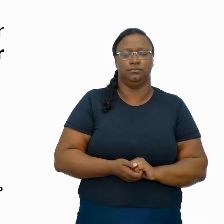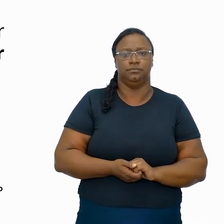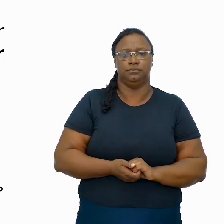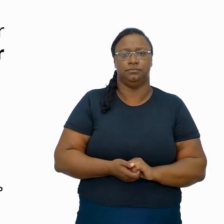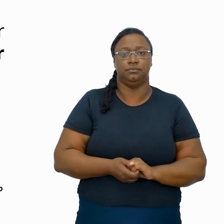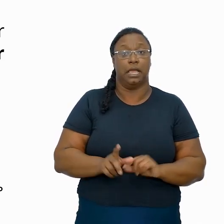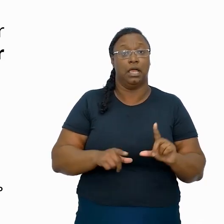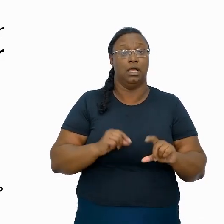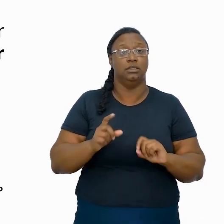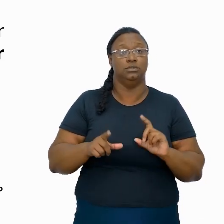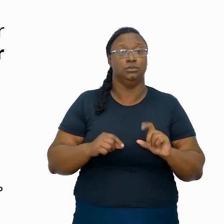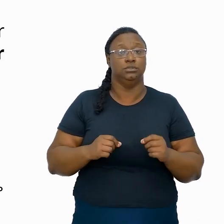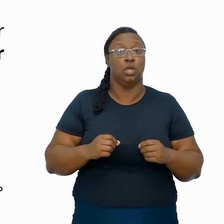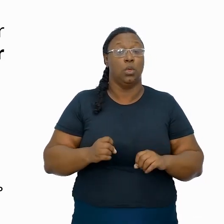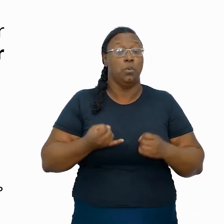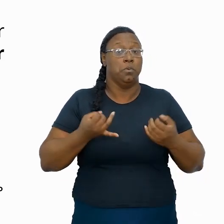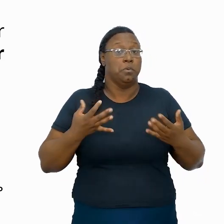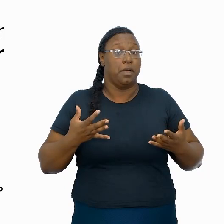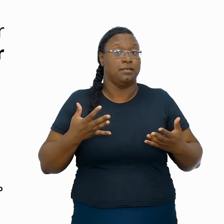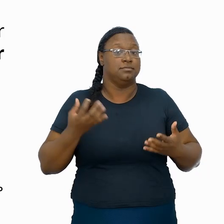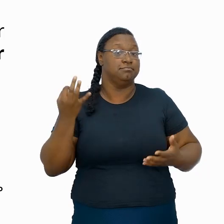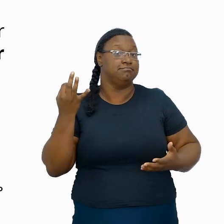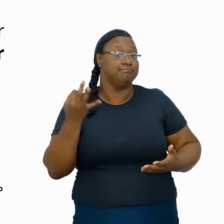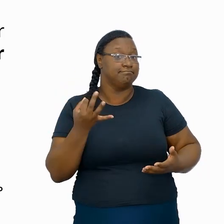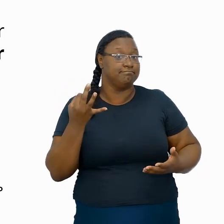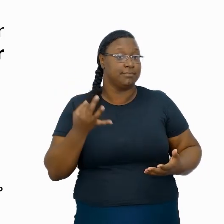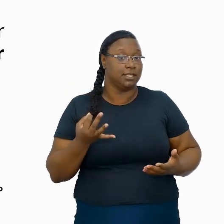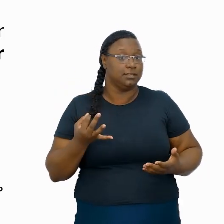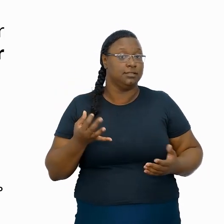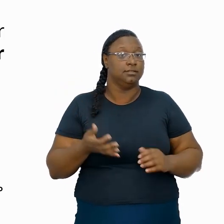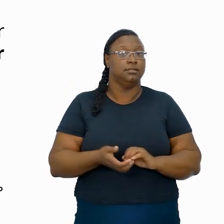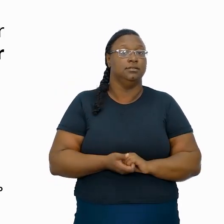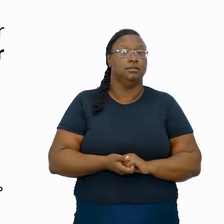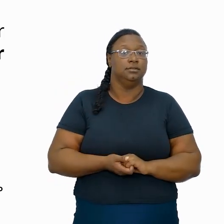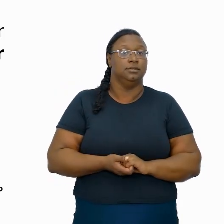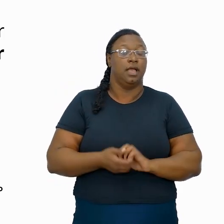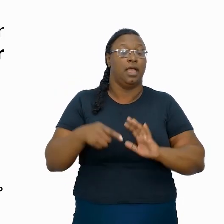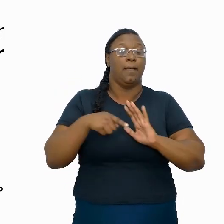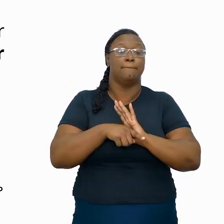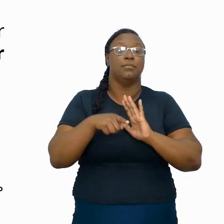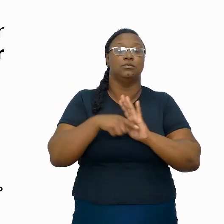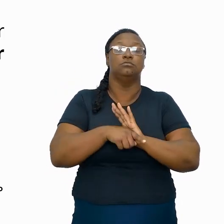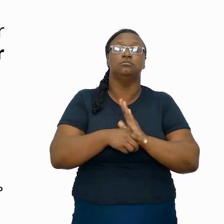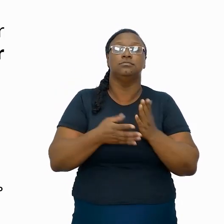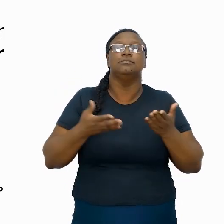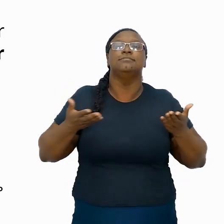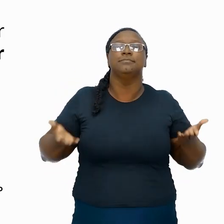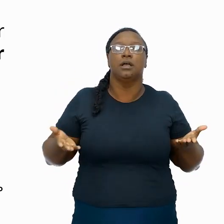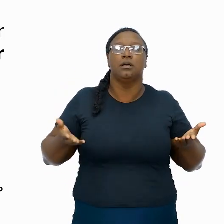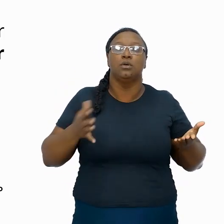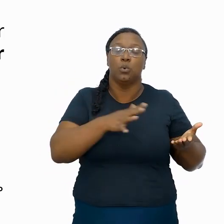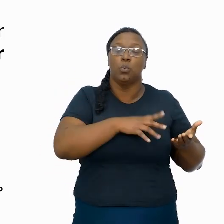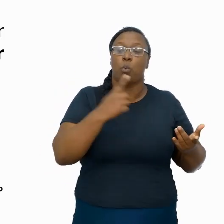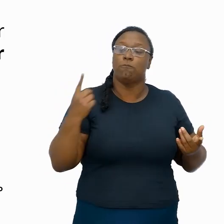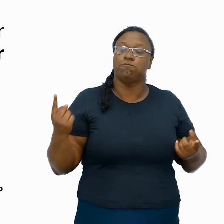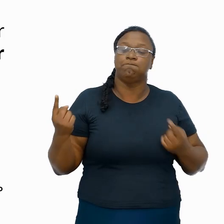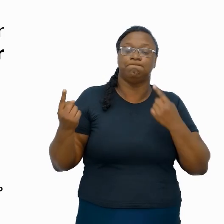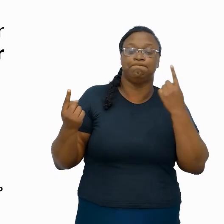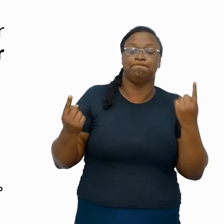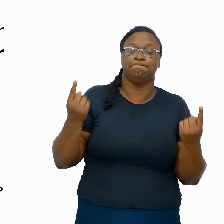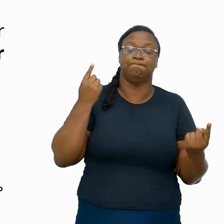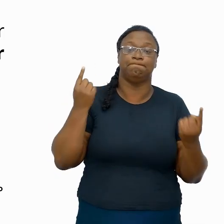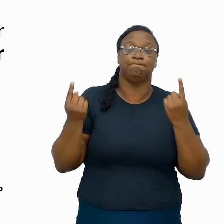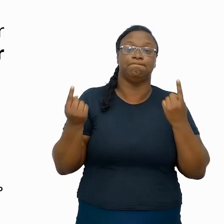e escolhendo quais são as informações mais coerentes, a pergunta é, né, qual das hidrelétricas tem